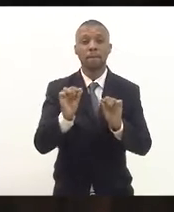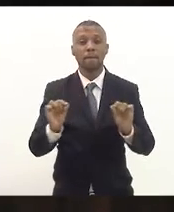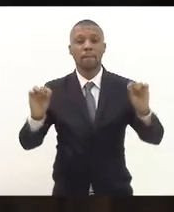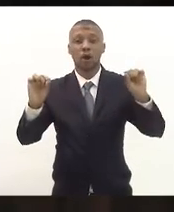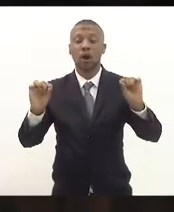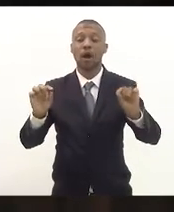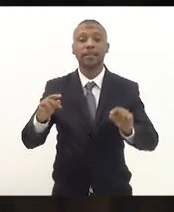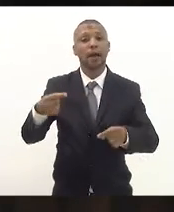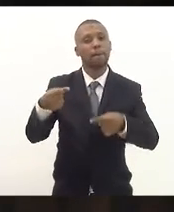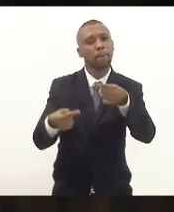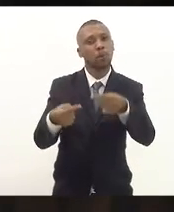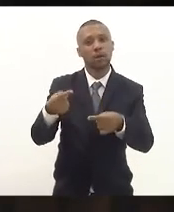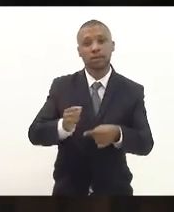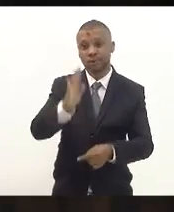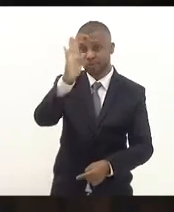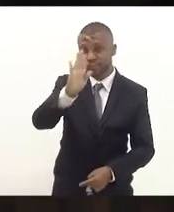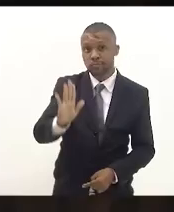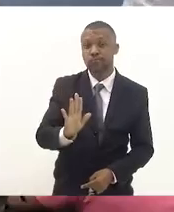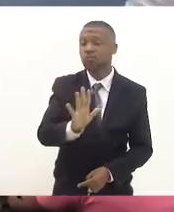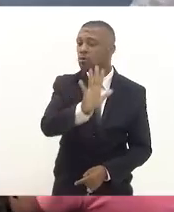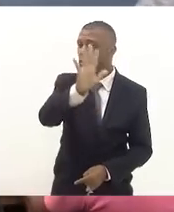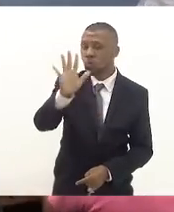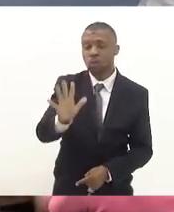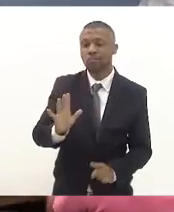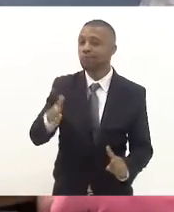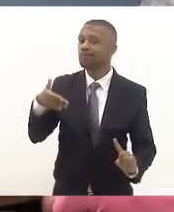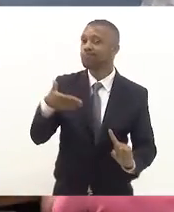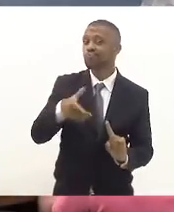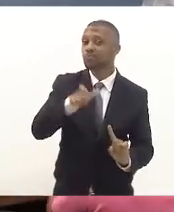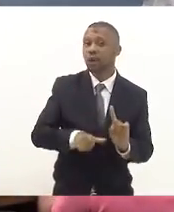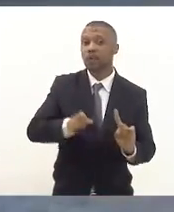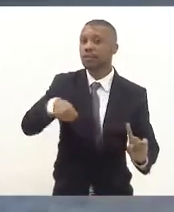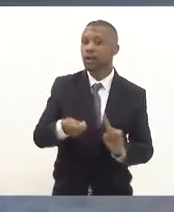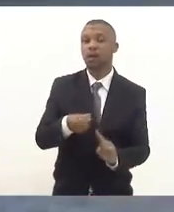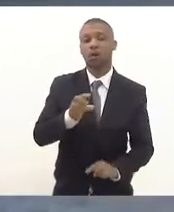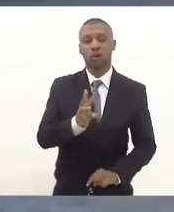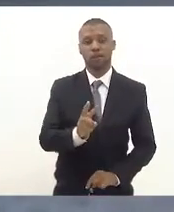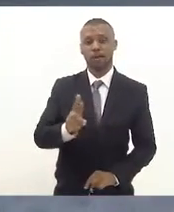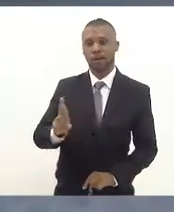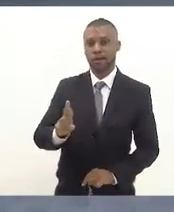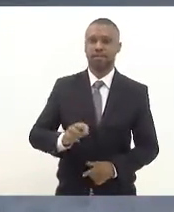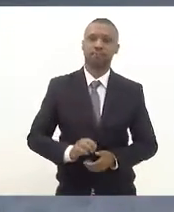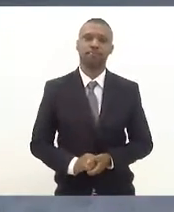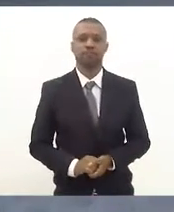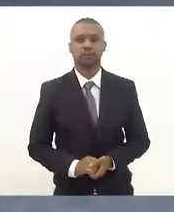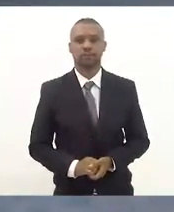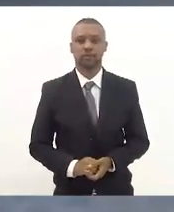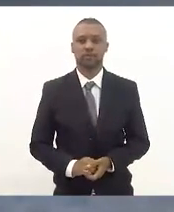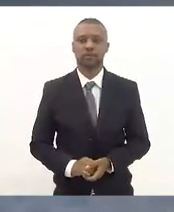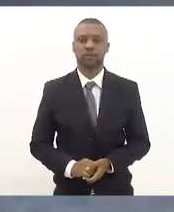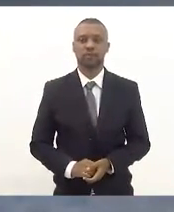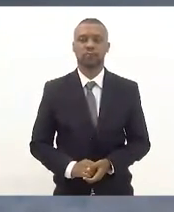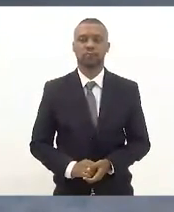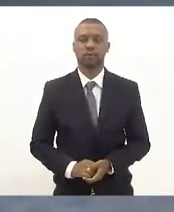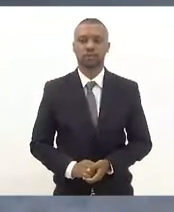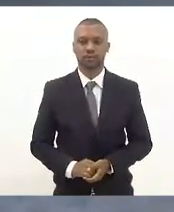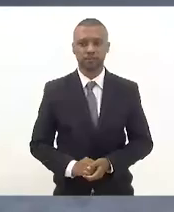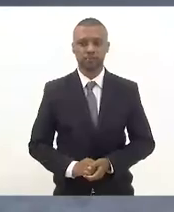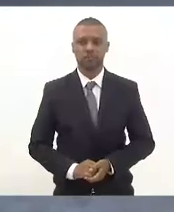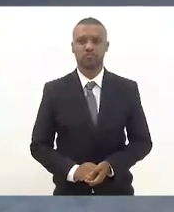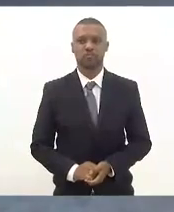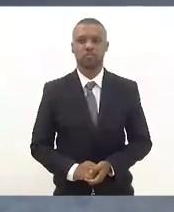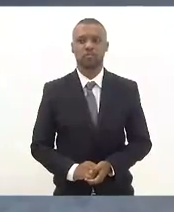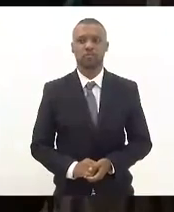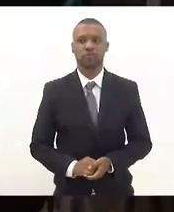política nacional Washington Reis e em atualizar ó